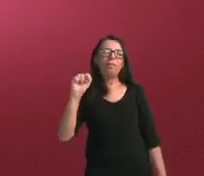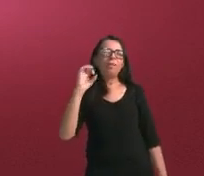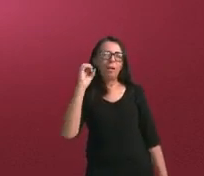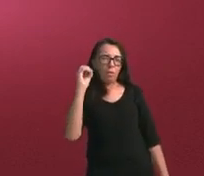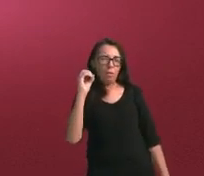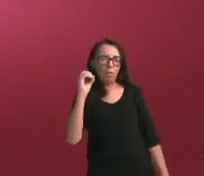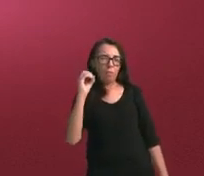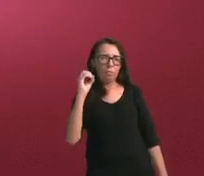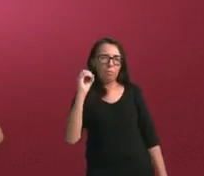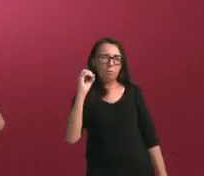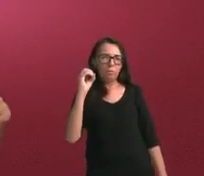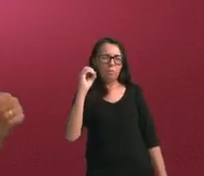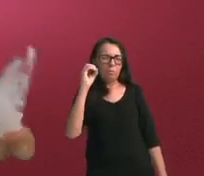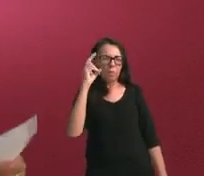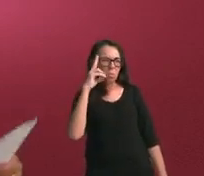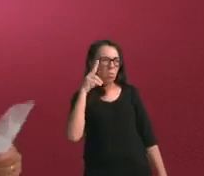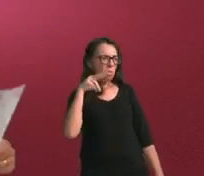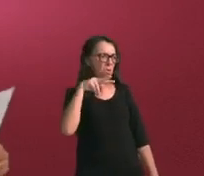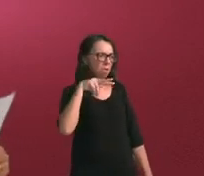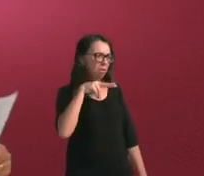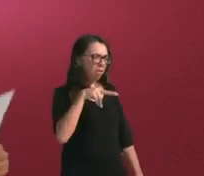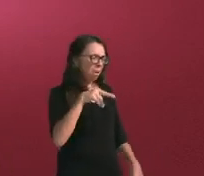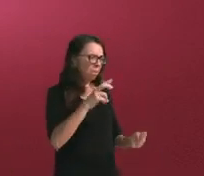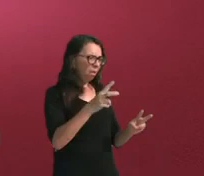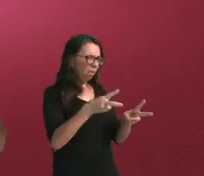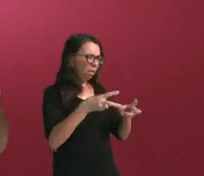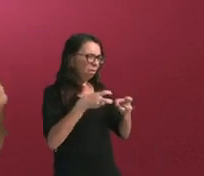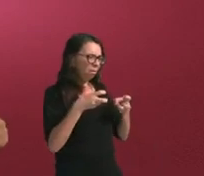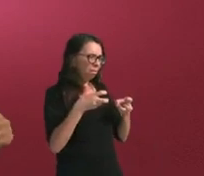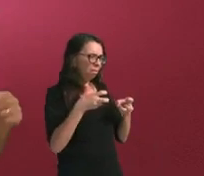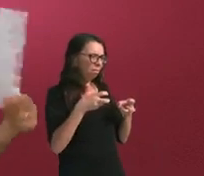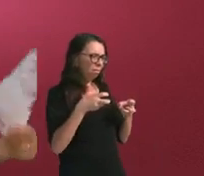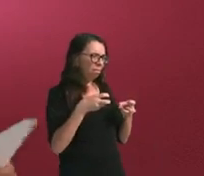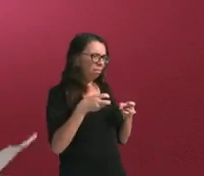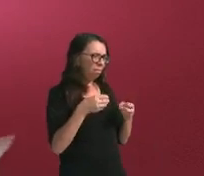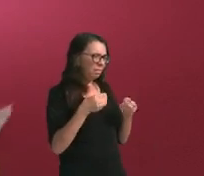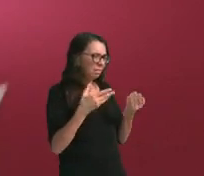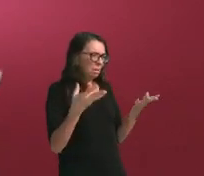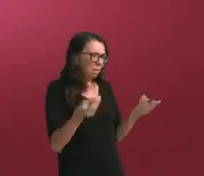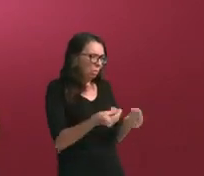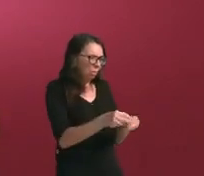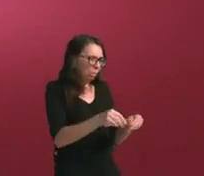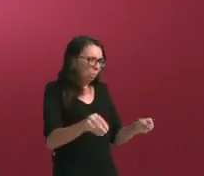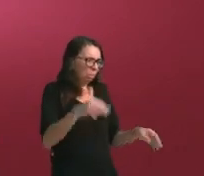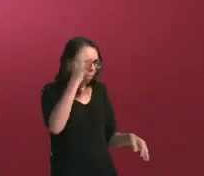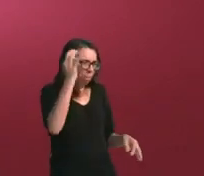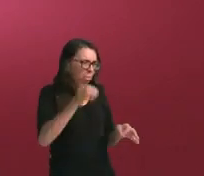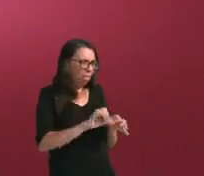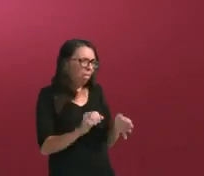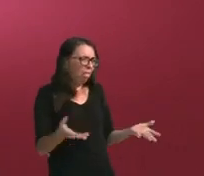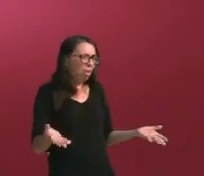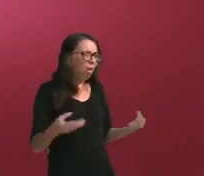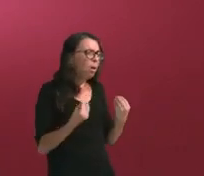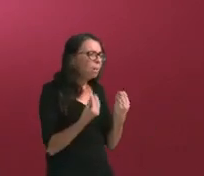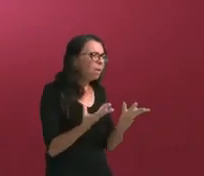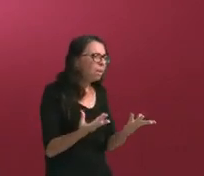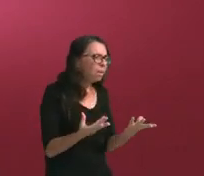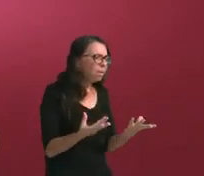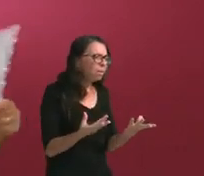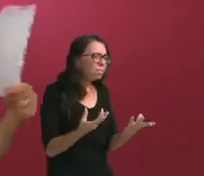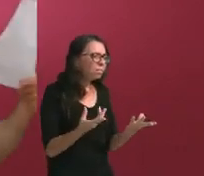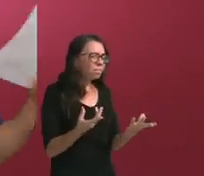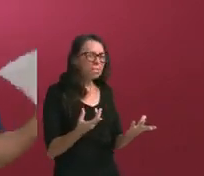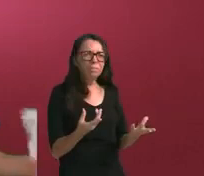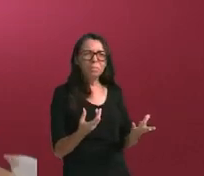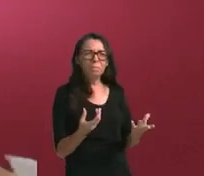se endureceu, mesmo com aquela praga dos piolhos, ele não permitiu que o povo de Israel